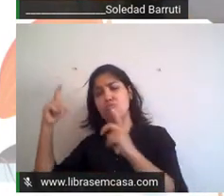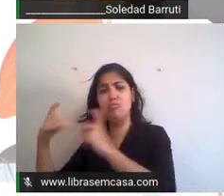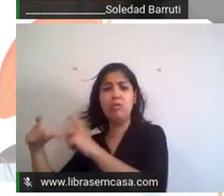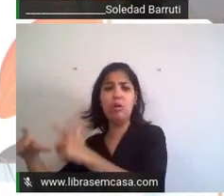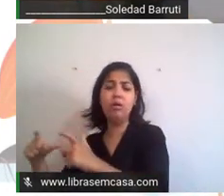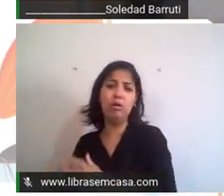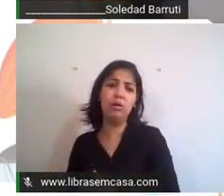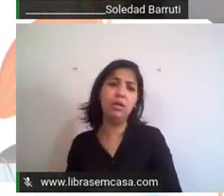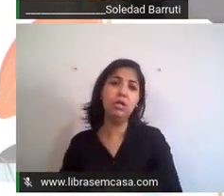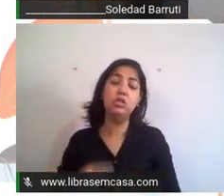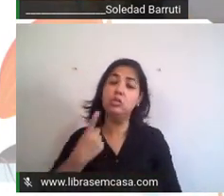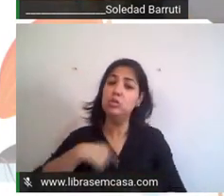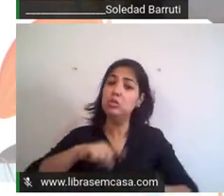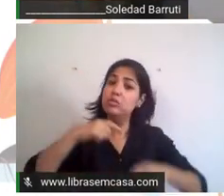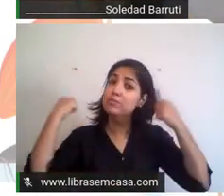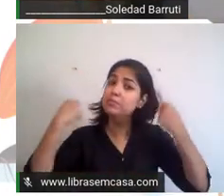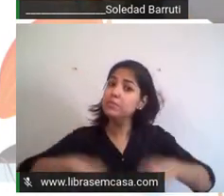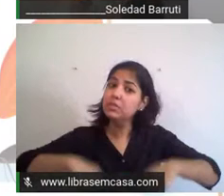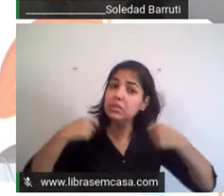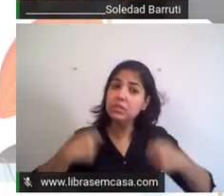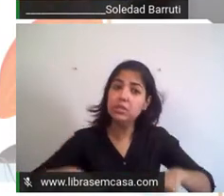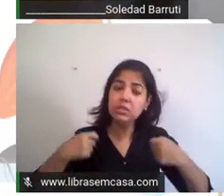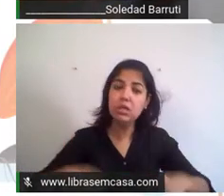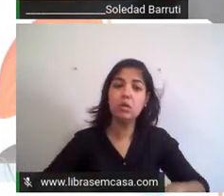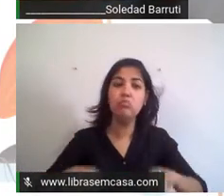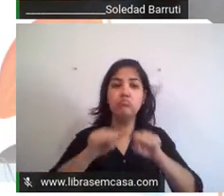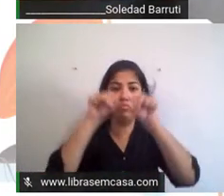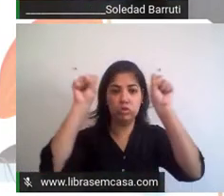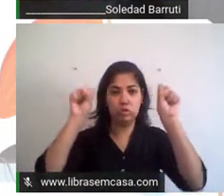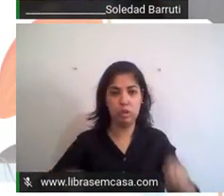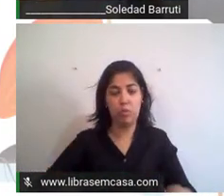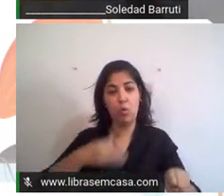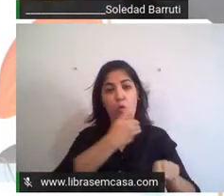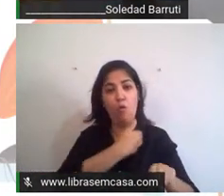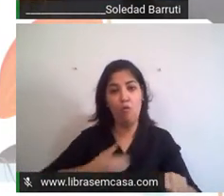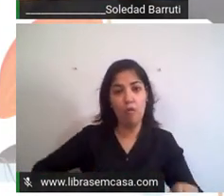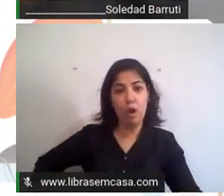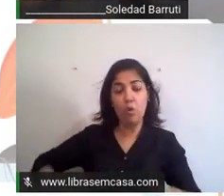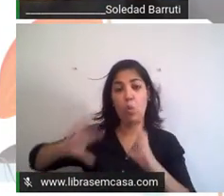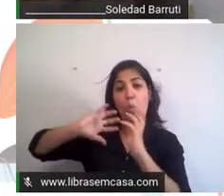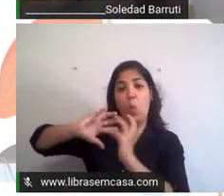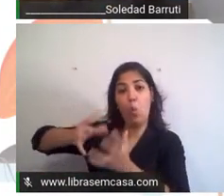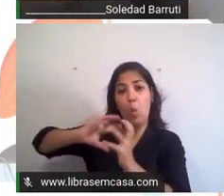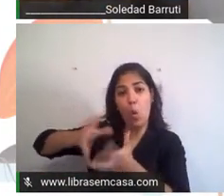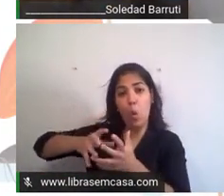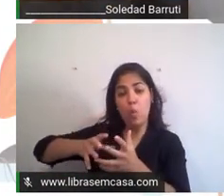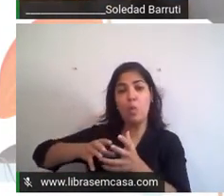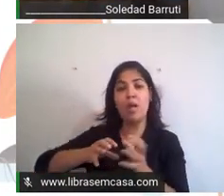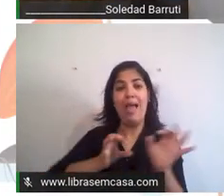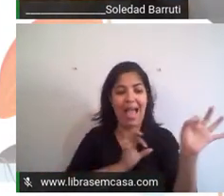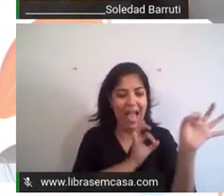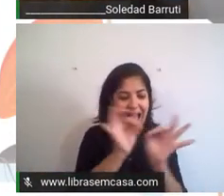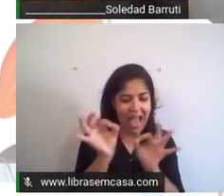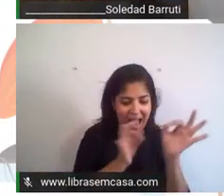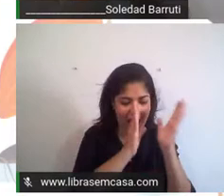Nós precisamos de um sistema de governança global para regular